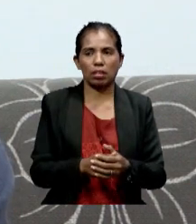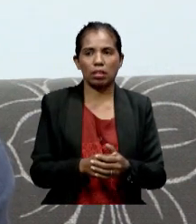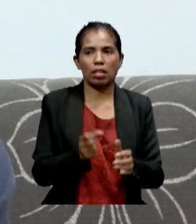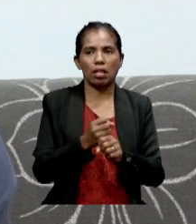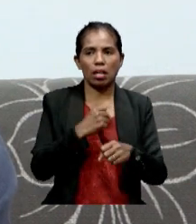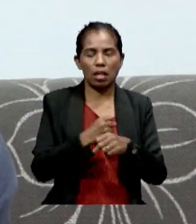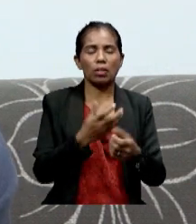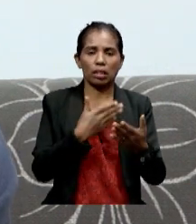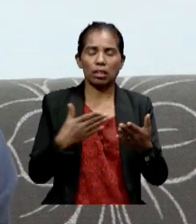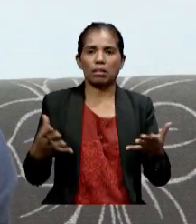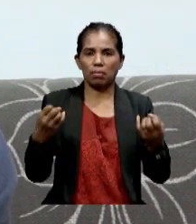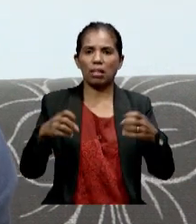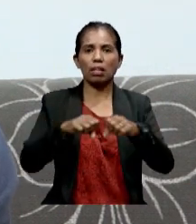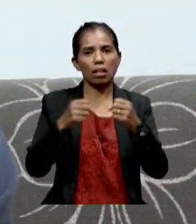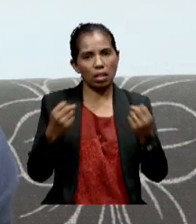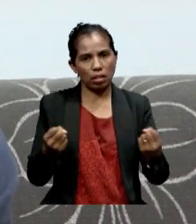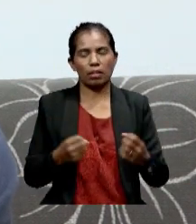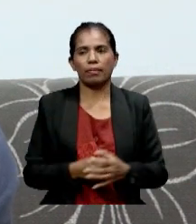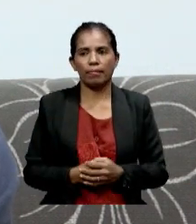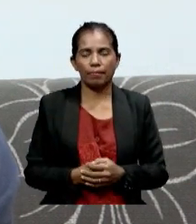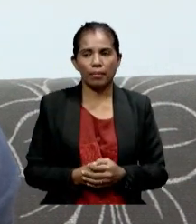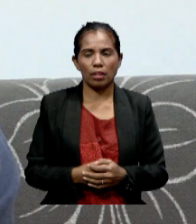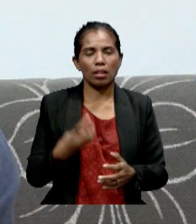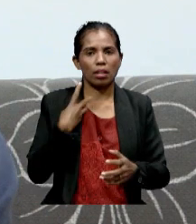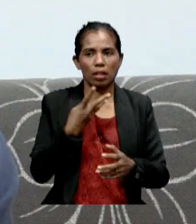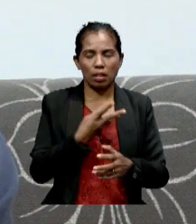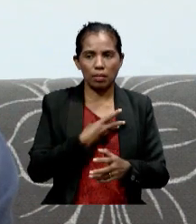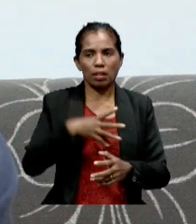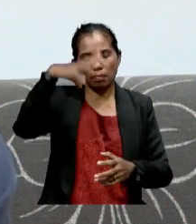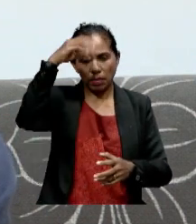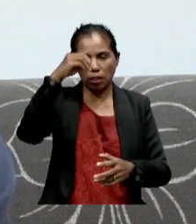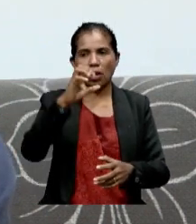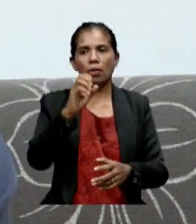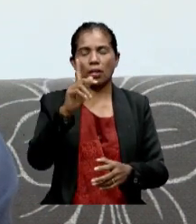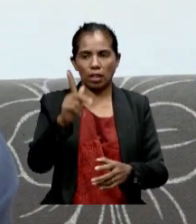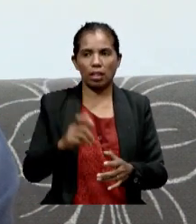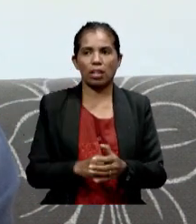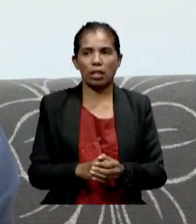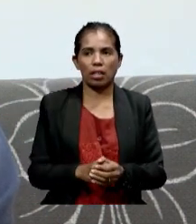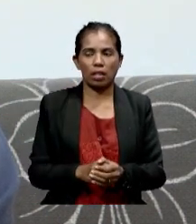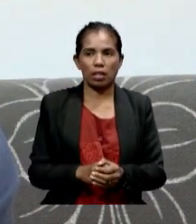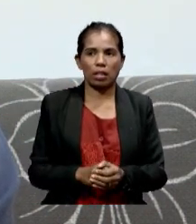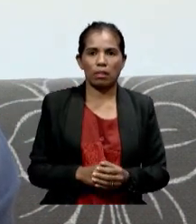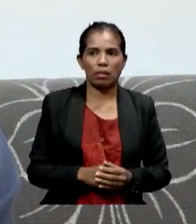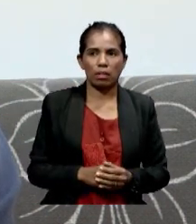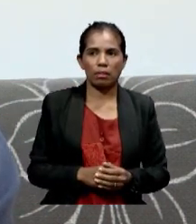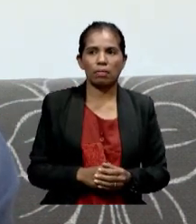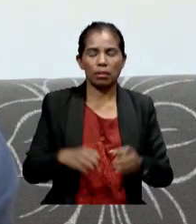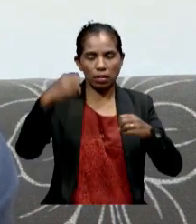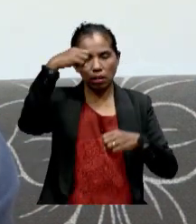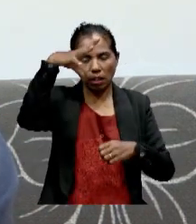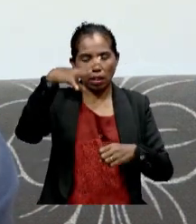alucação baracada. Dalvala me prefere que ataque mate ba na batida do que laca, mas